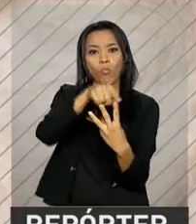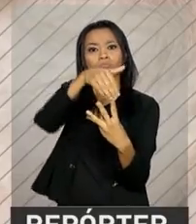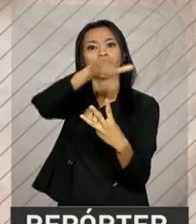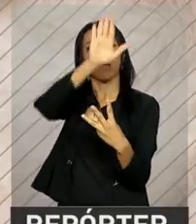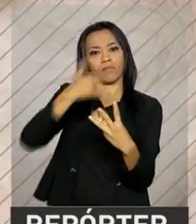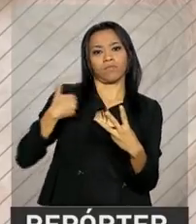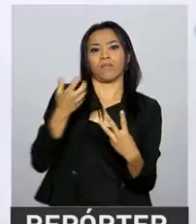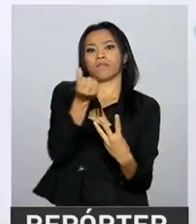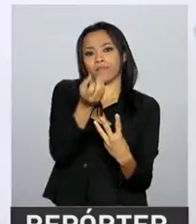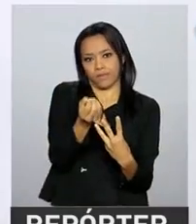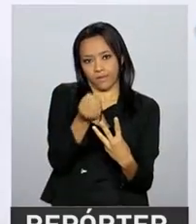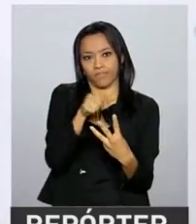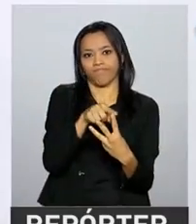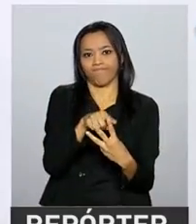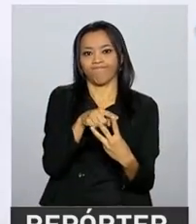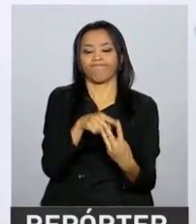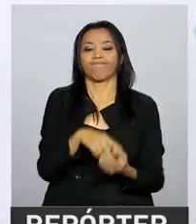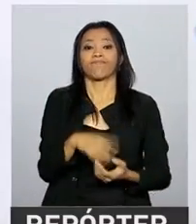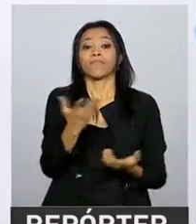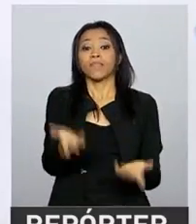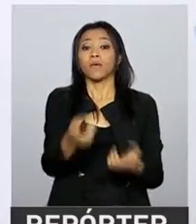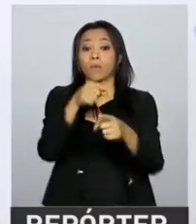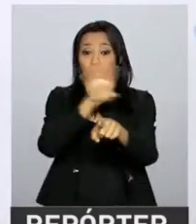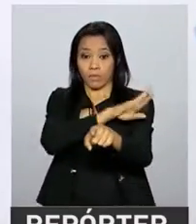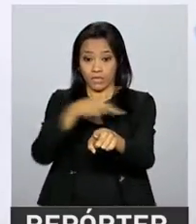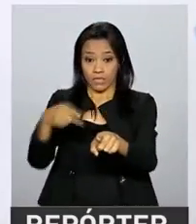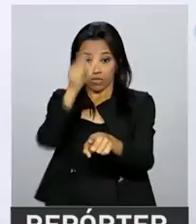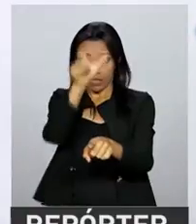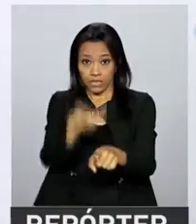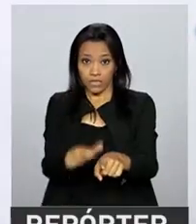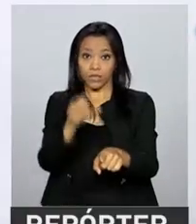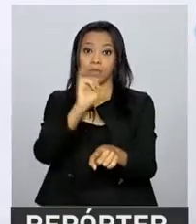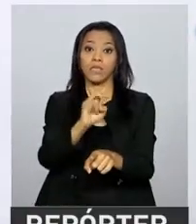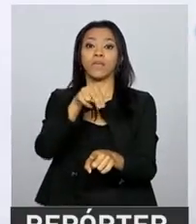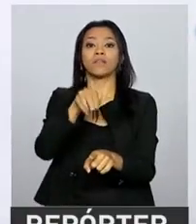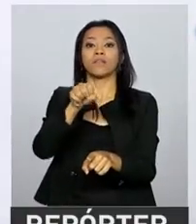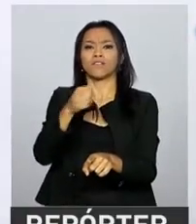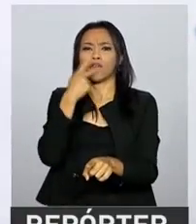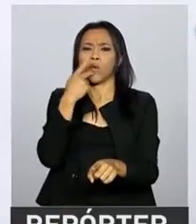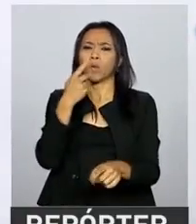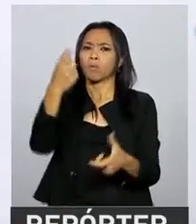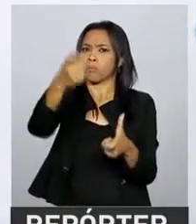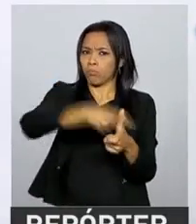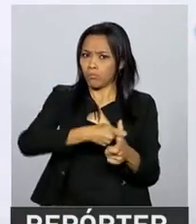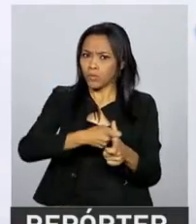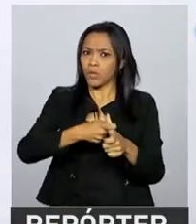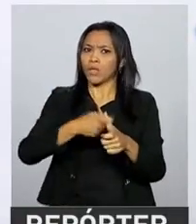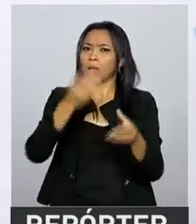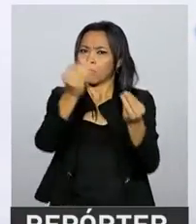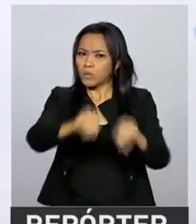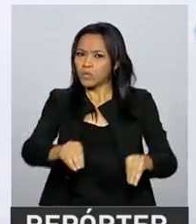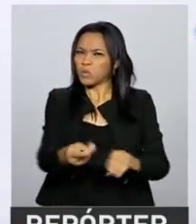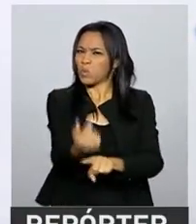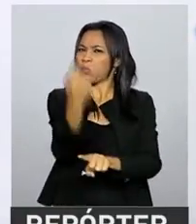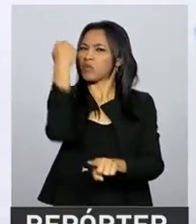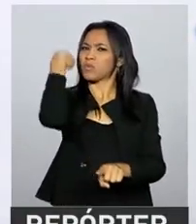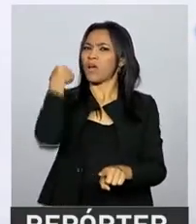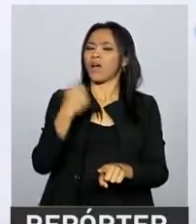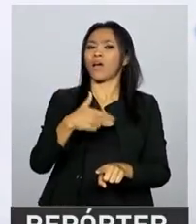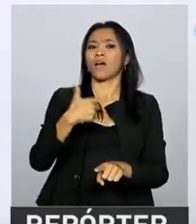60 anos o presidente do inss explicou que o déficit da previdência começou em 1994